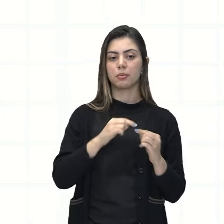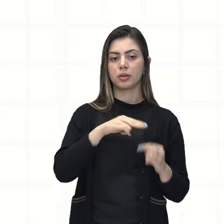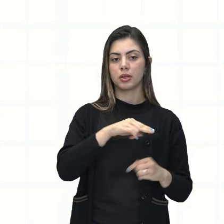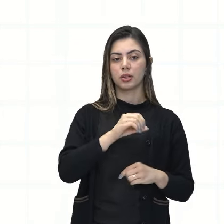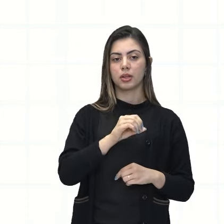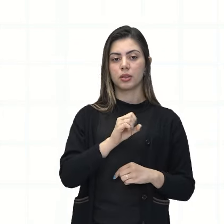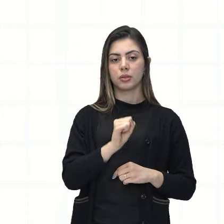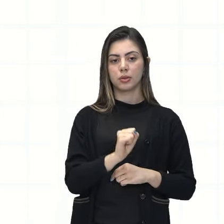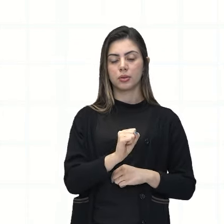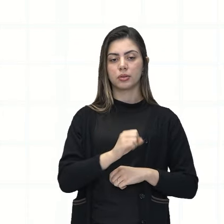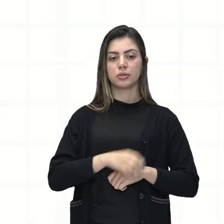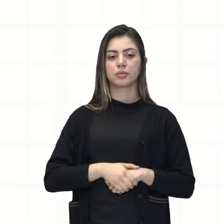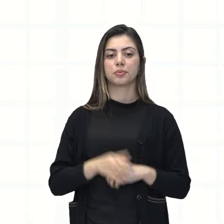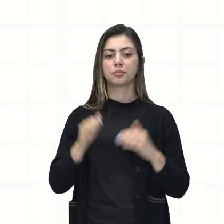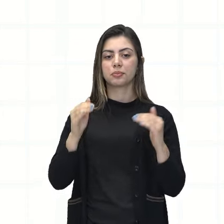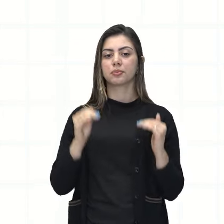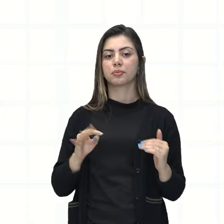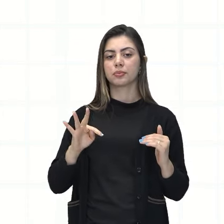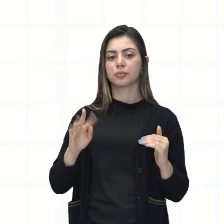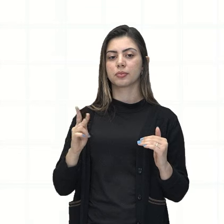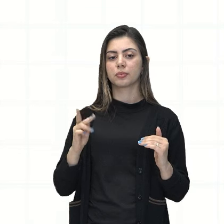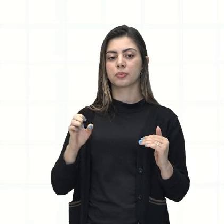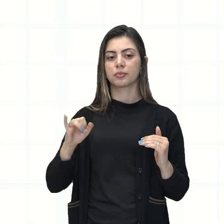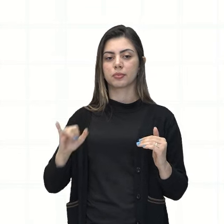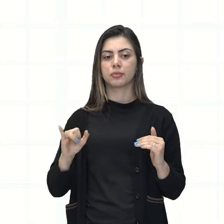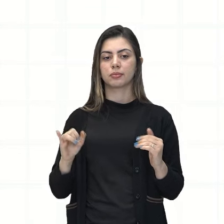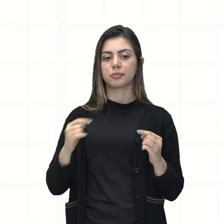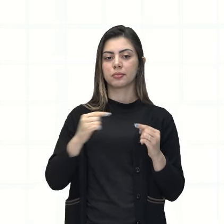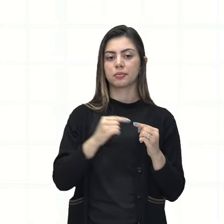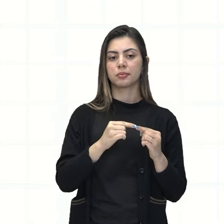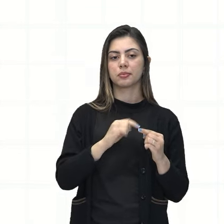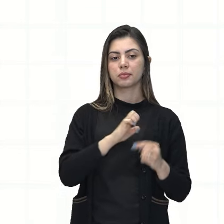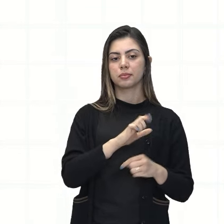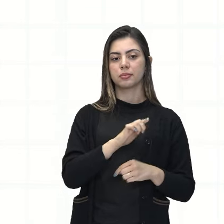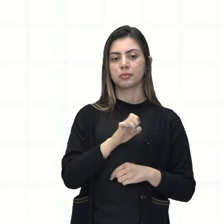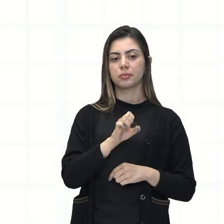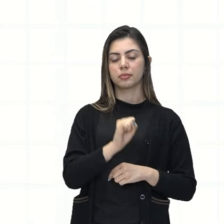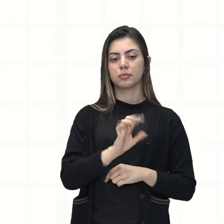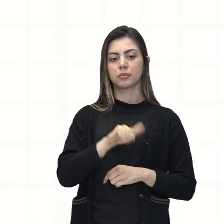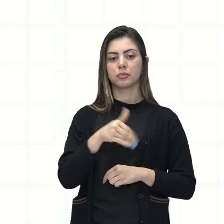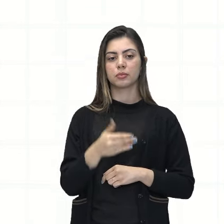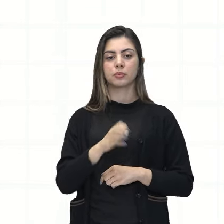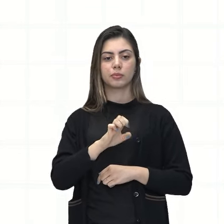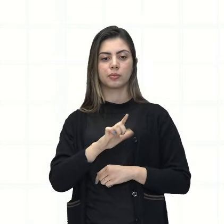nós. E they, eles ou elas.